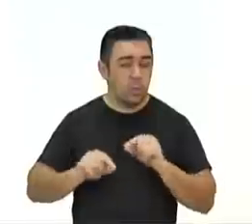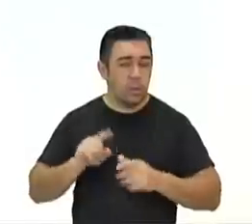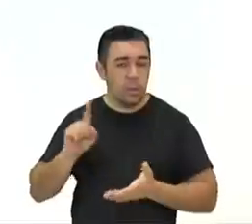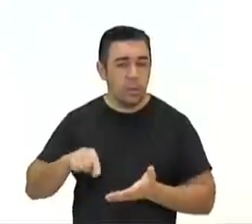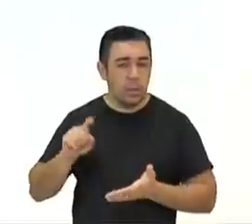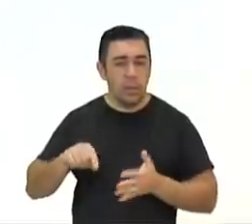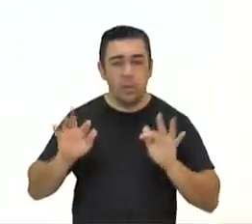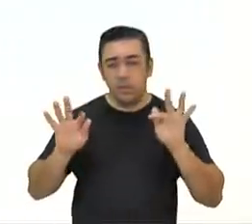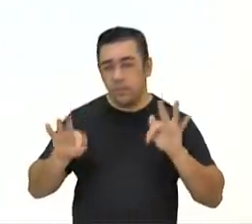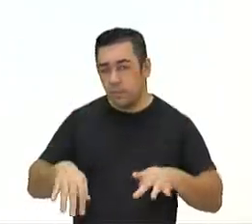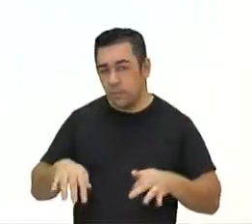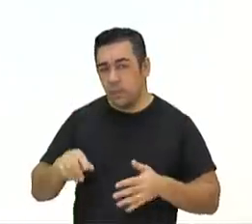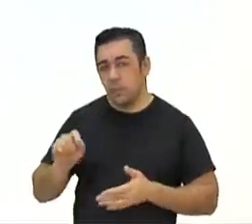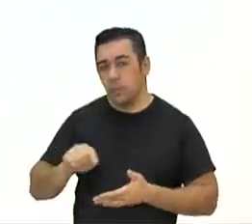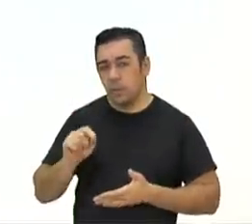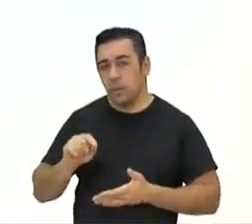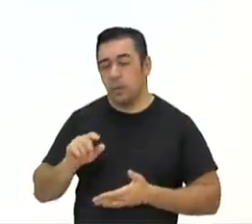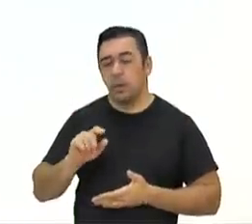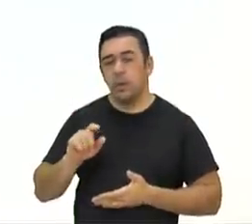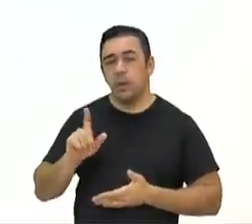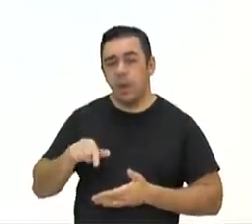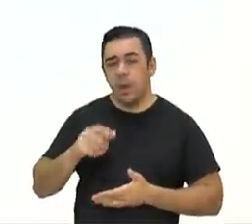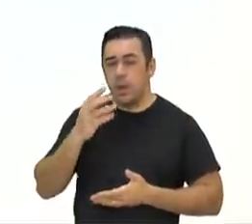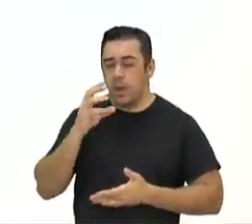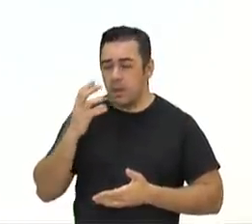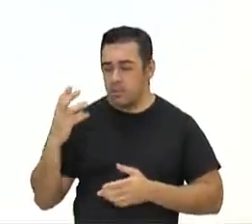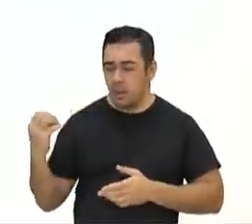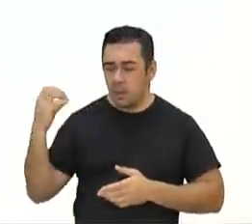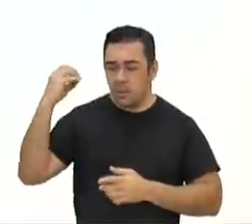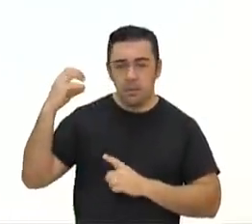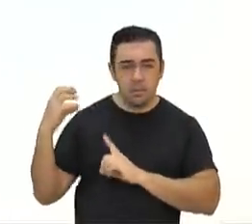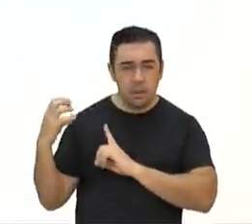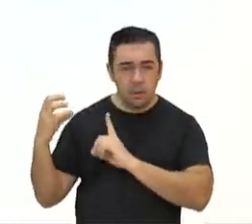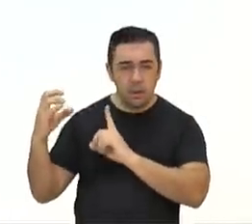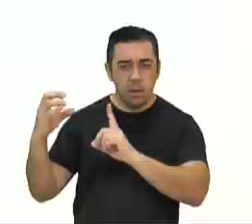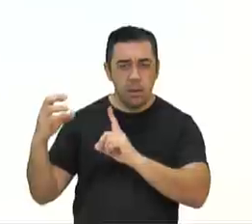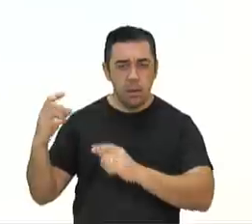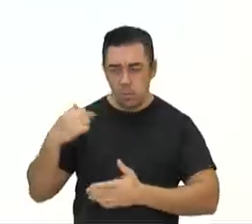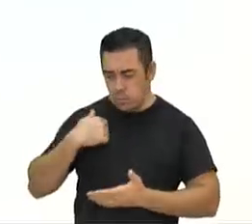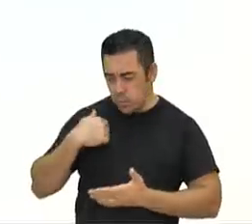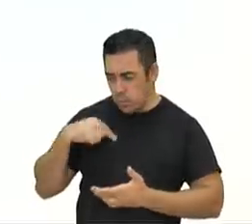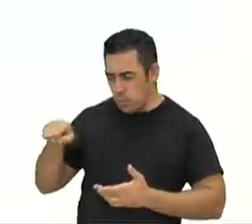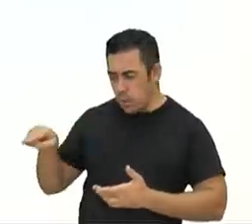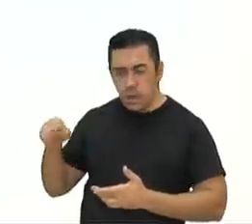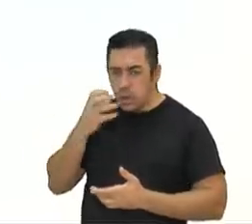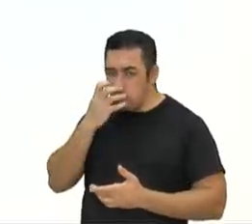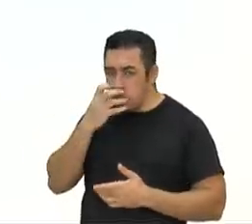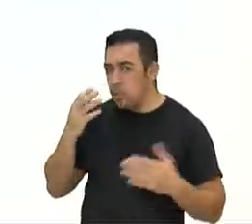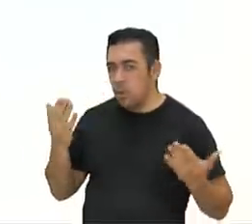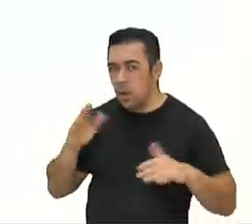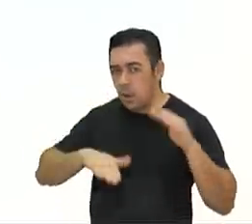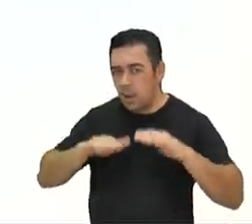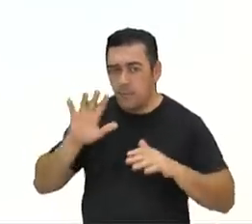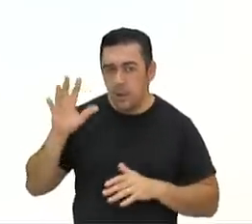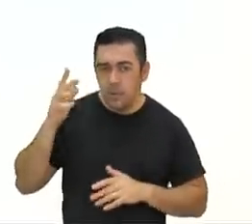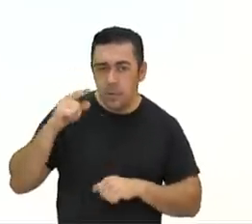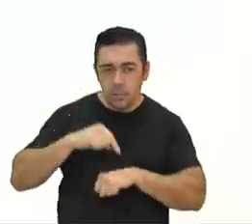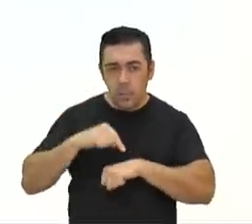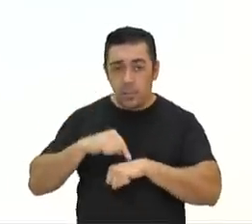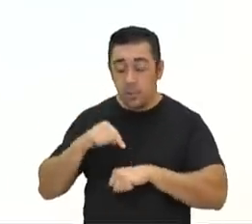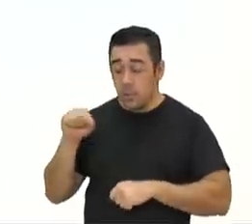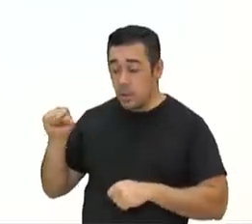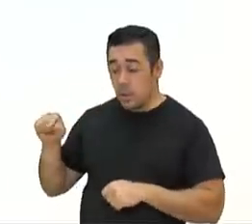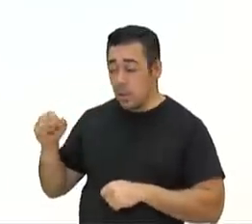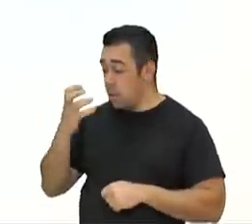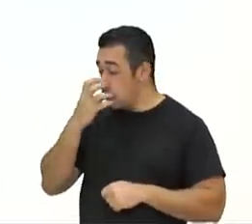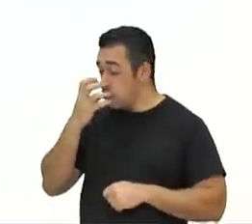cachorro a latir ou a não latir? É alguma coisa comigo ou alguma coisa com ele? Pode ser que em determinadas ocasiões o